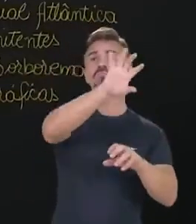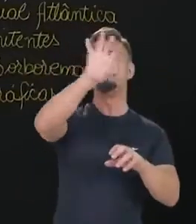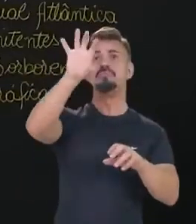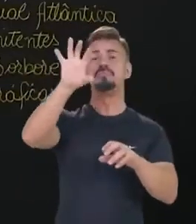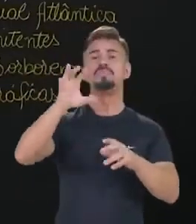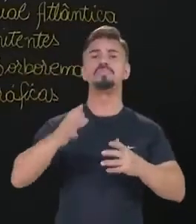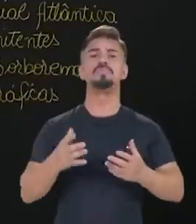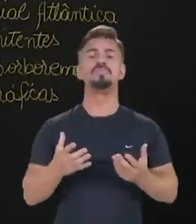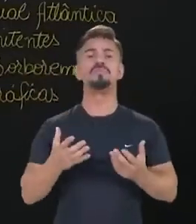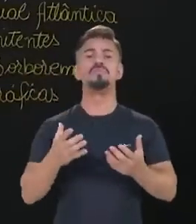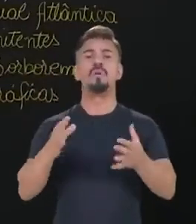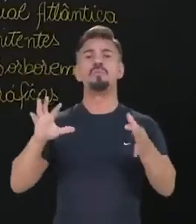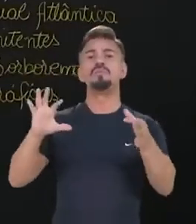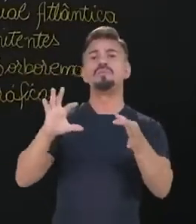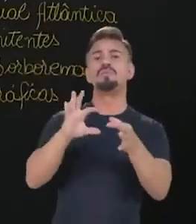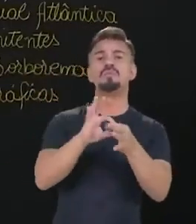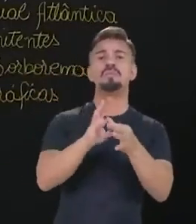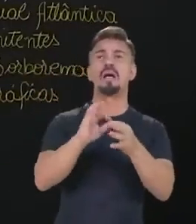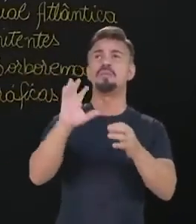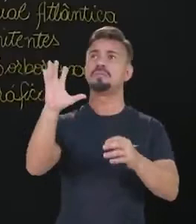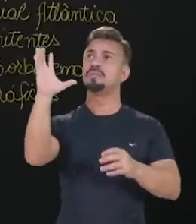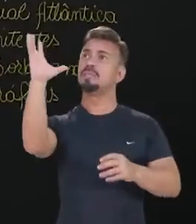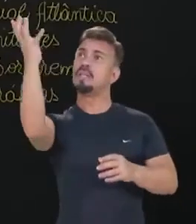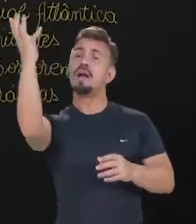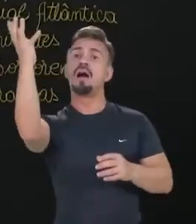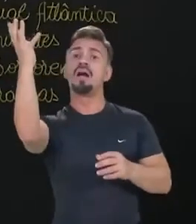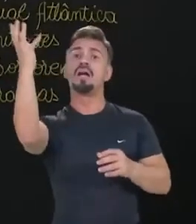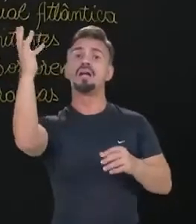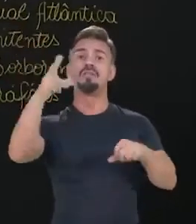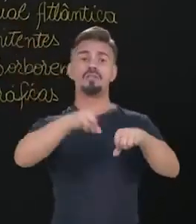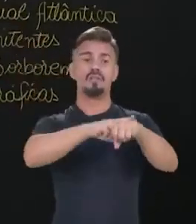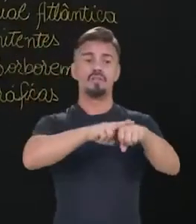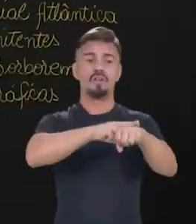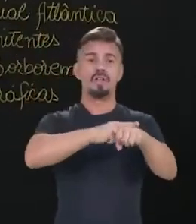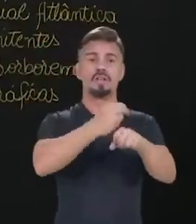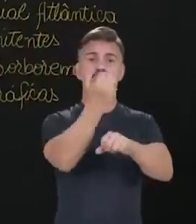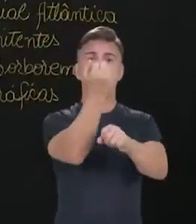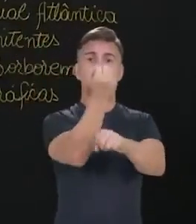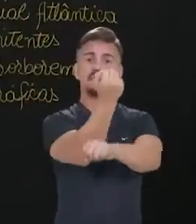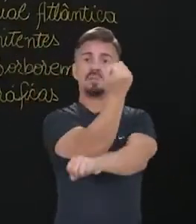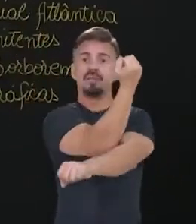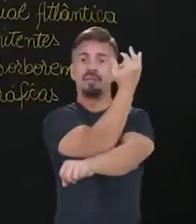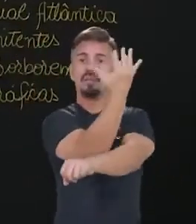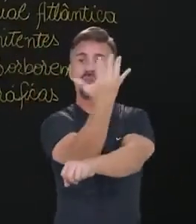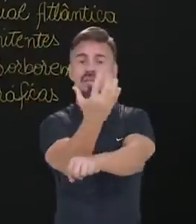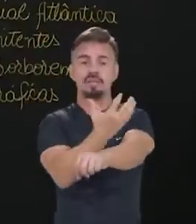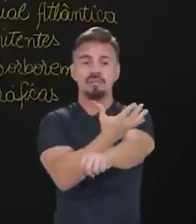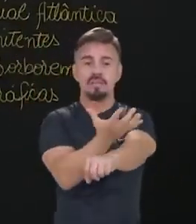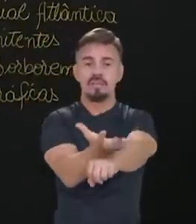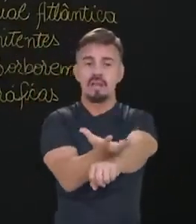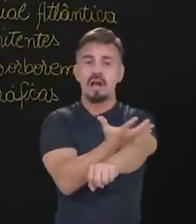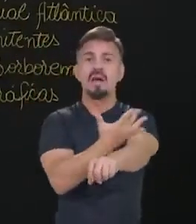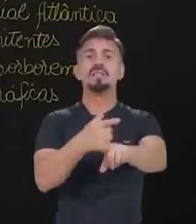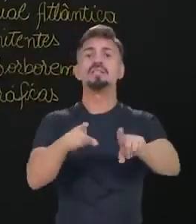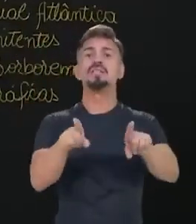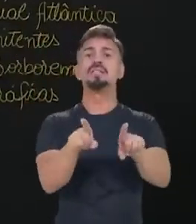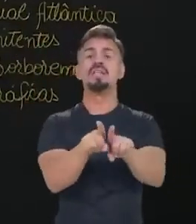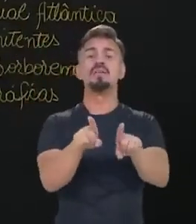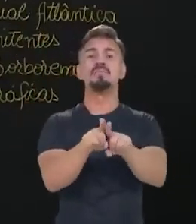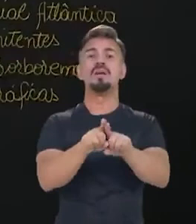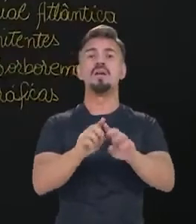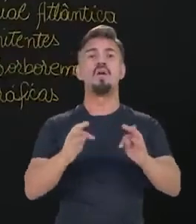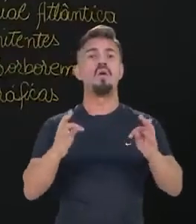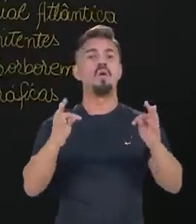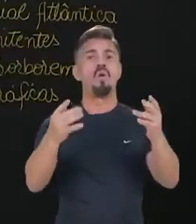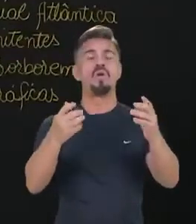Então, nós vamos ligar a parte climática com a parte vegetal, com a parte hidrográfica e também com